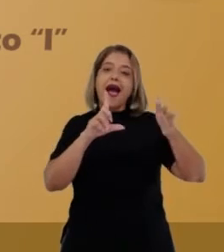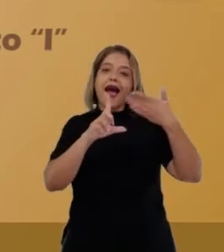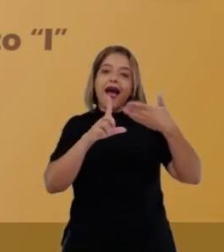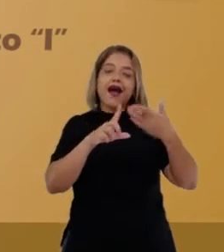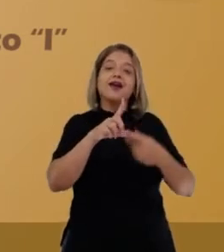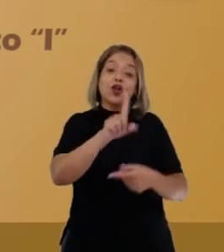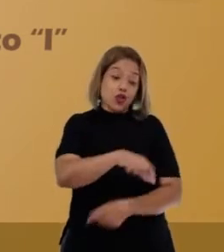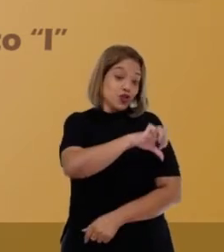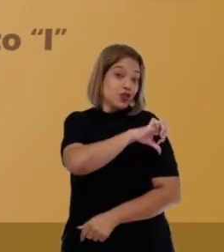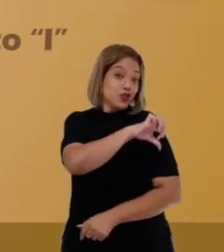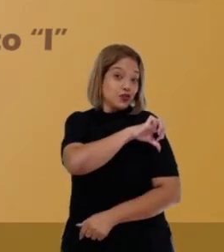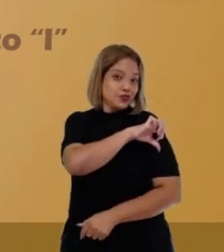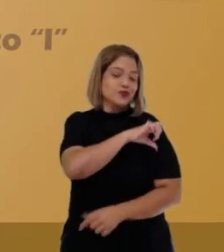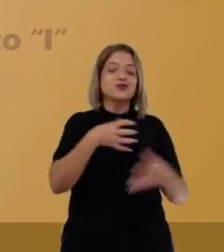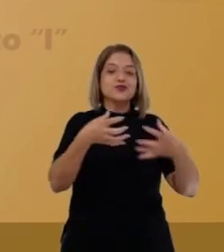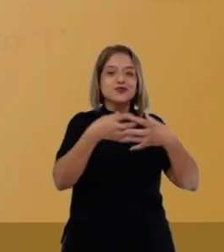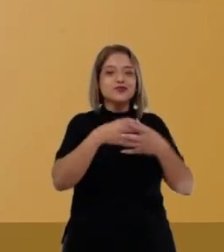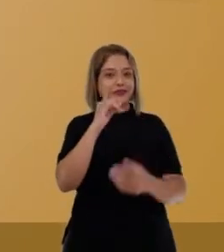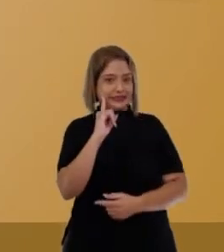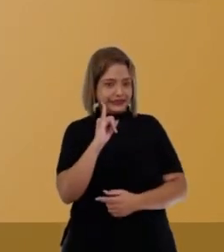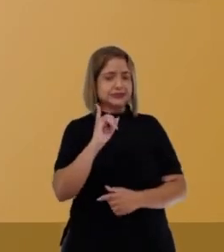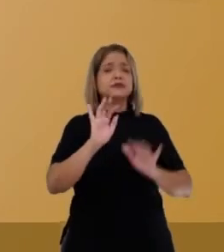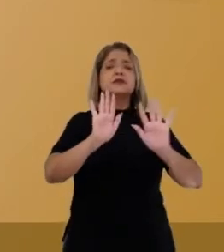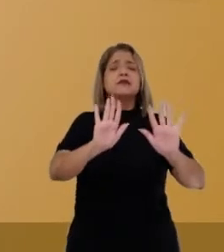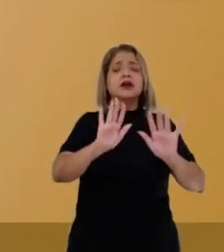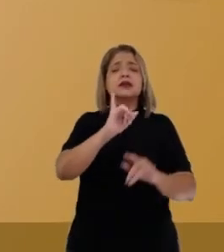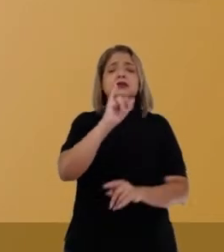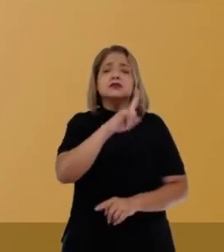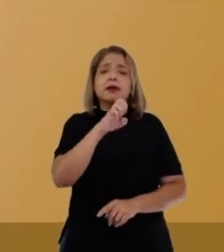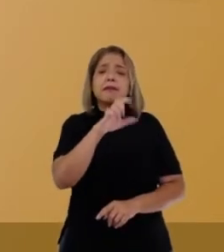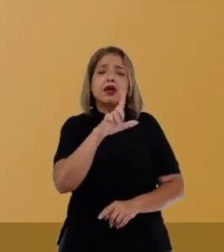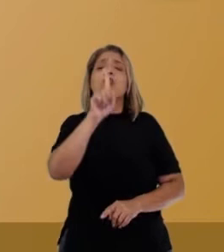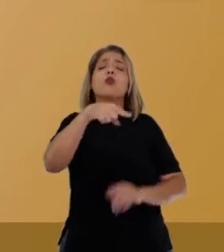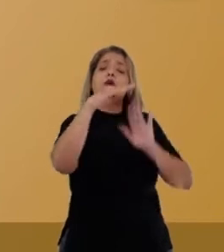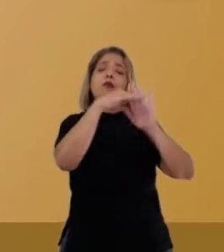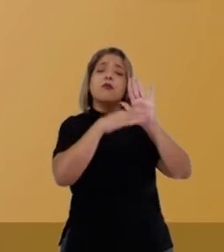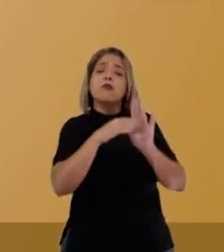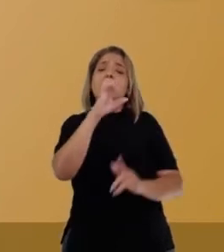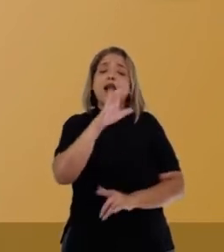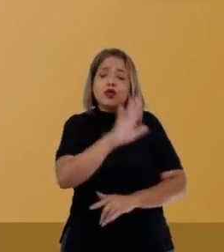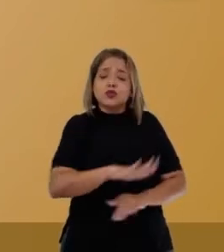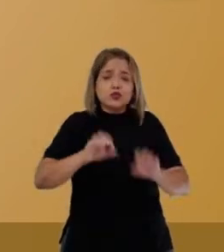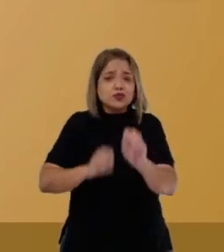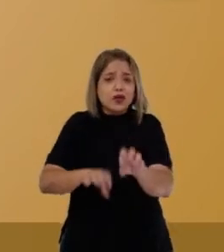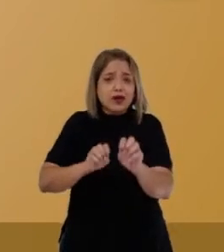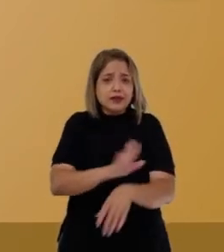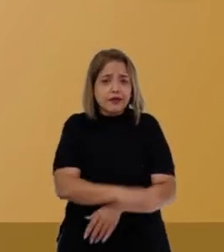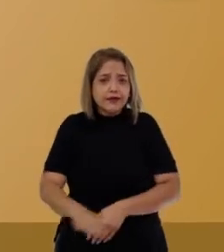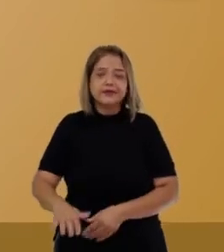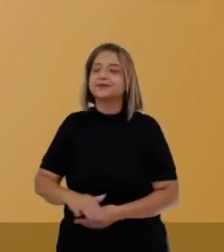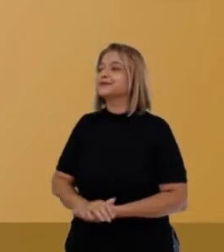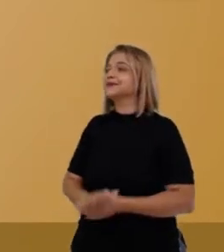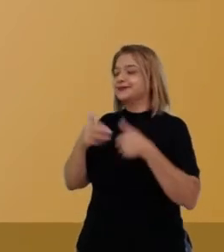serão para o nono ano, agrupamento I. Mas, Pro Isabel, e a programação da educação infantil? Então,